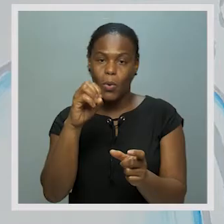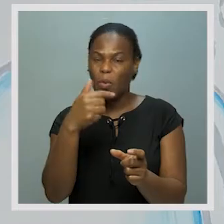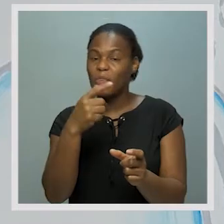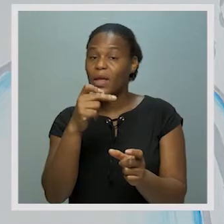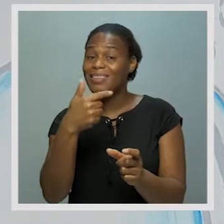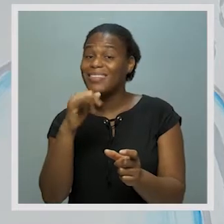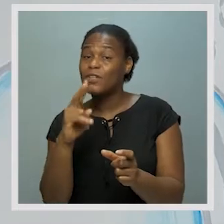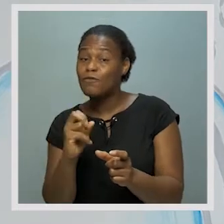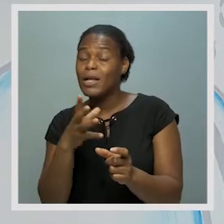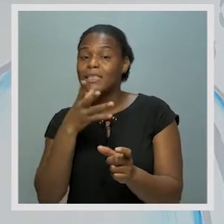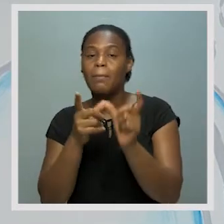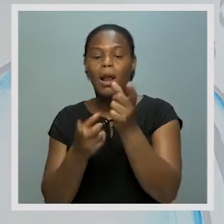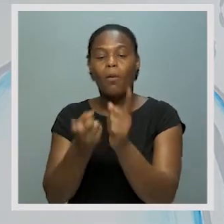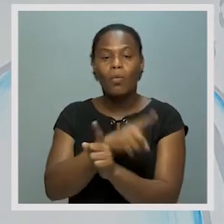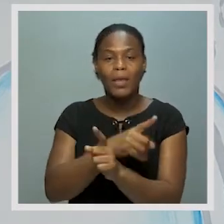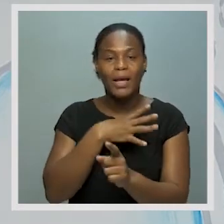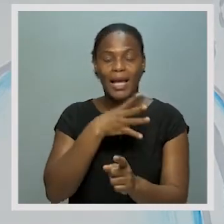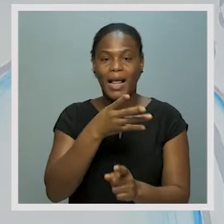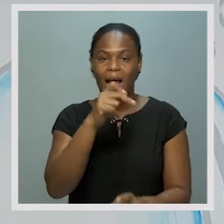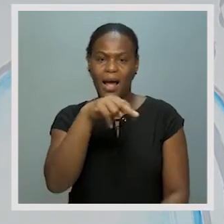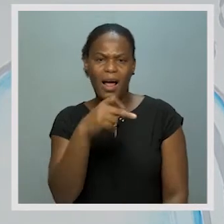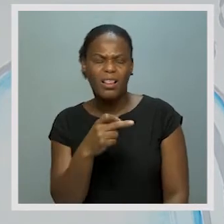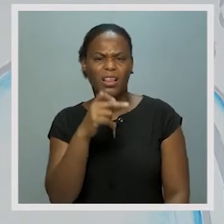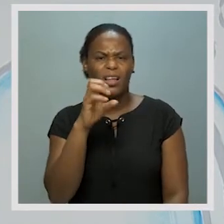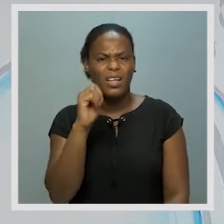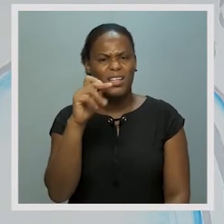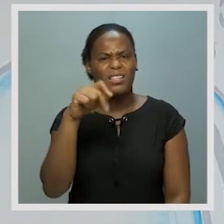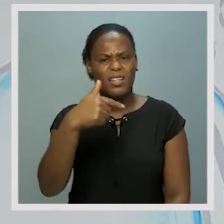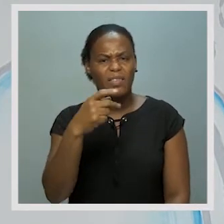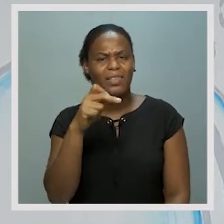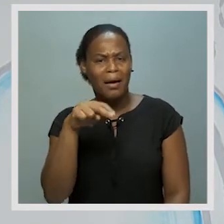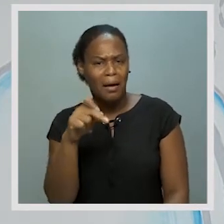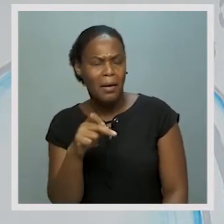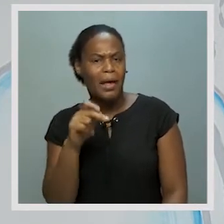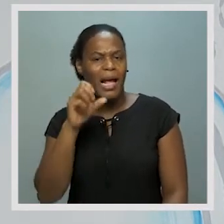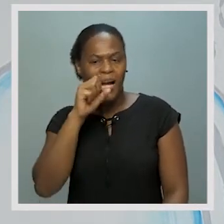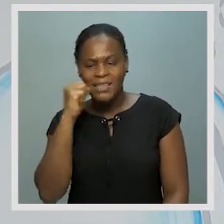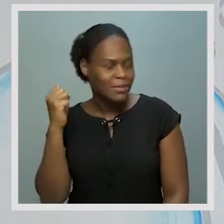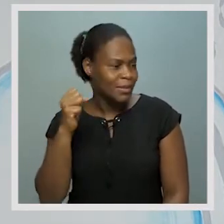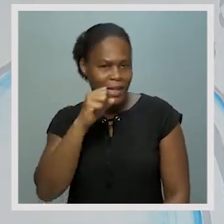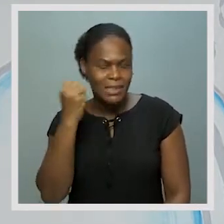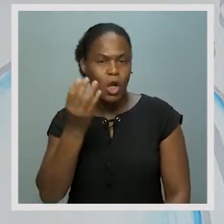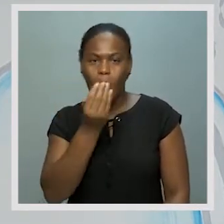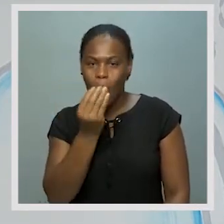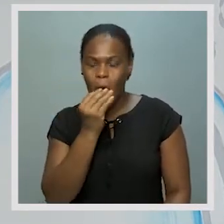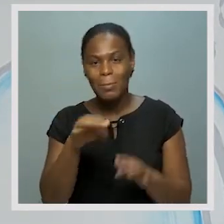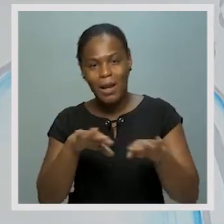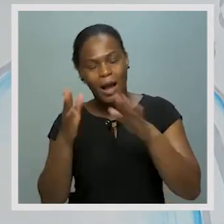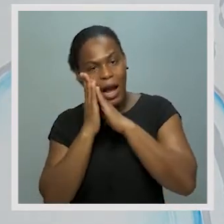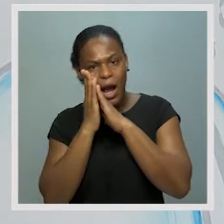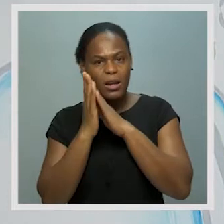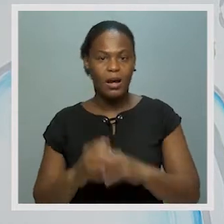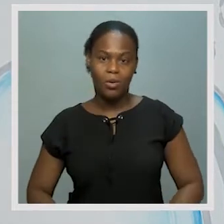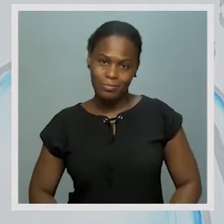Reparem, dizer sou Ana bacana de Santana que come a cana na cama, já você está a fazer aqui